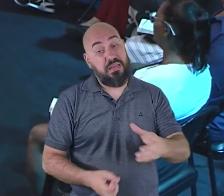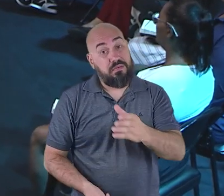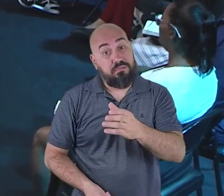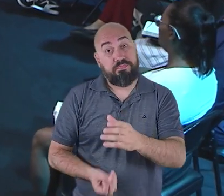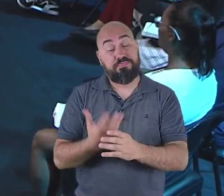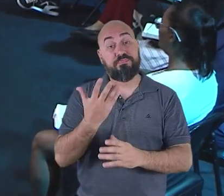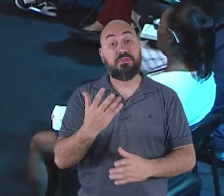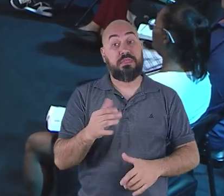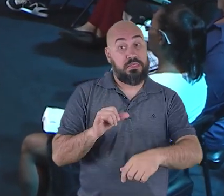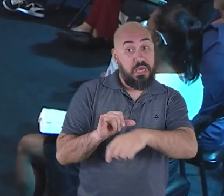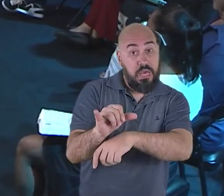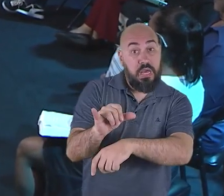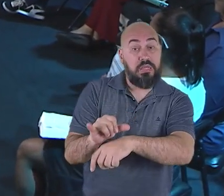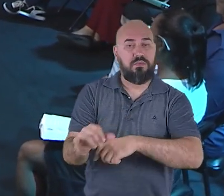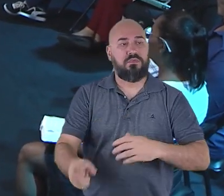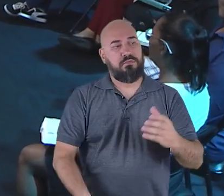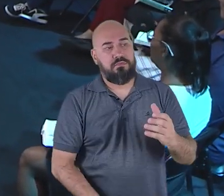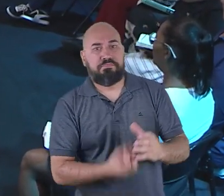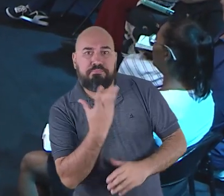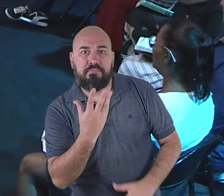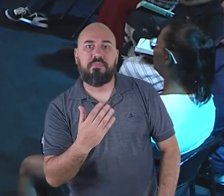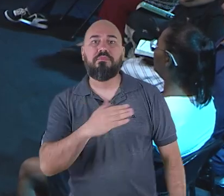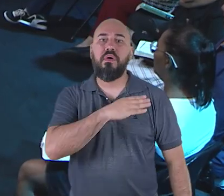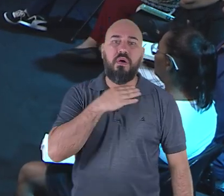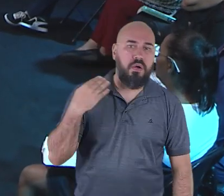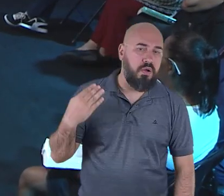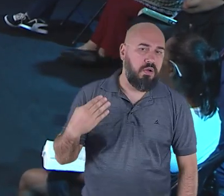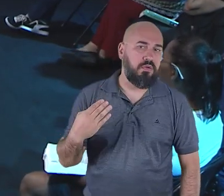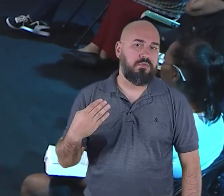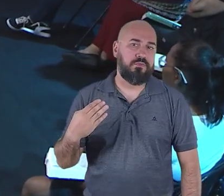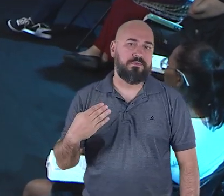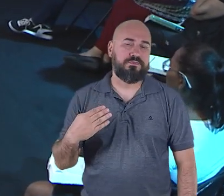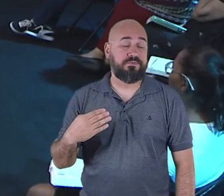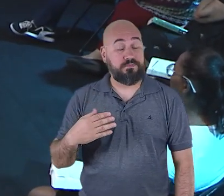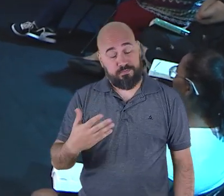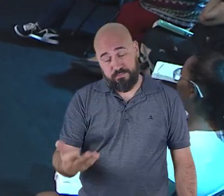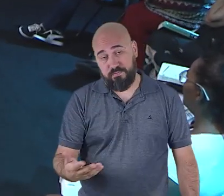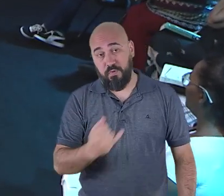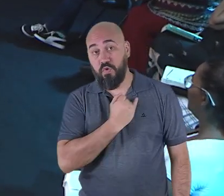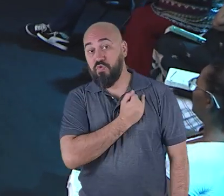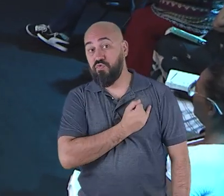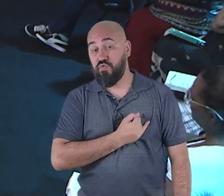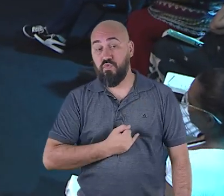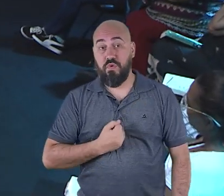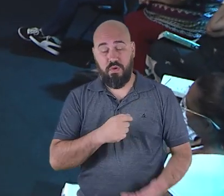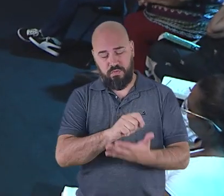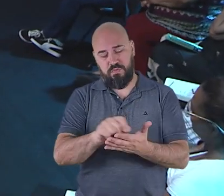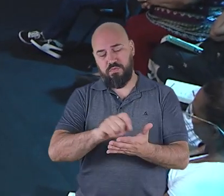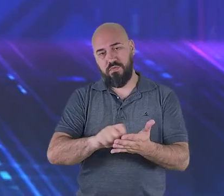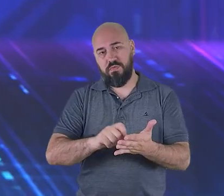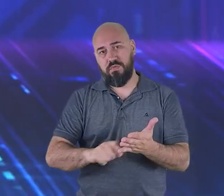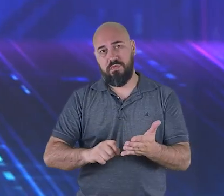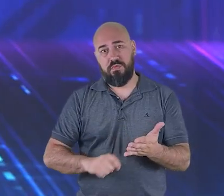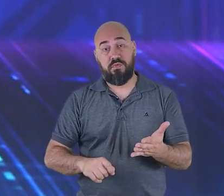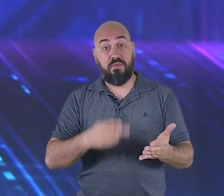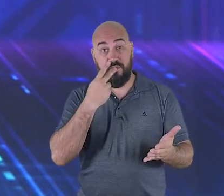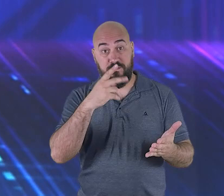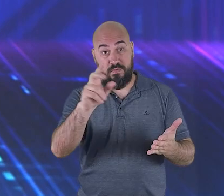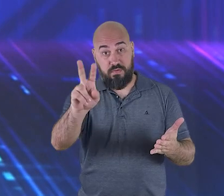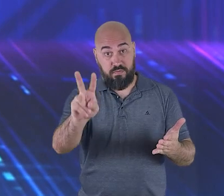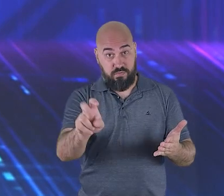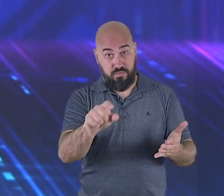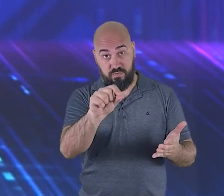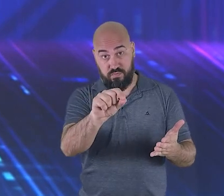Jesus ensinou isso claramente em João 8,44, quando ele está advertindo as pessoas, dizendo assim: olha,